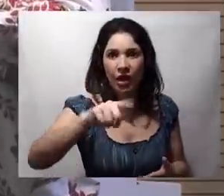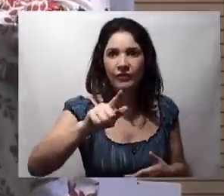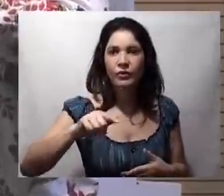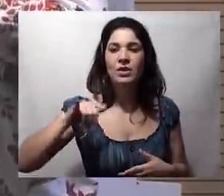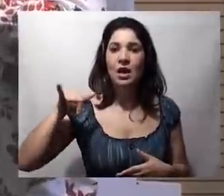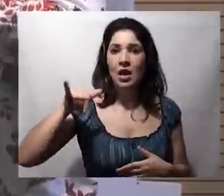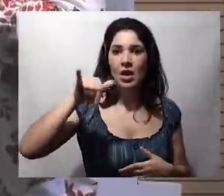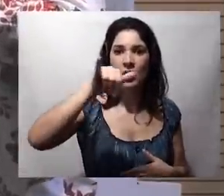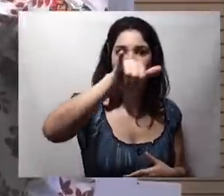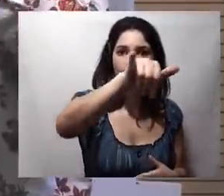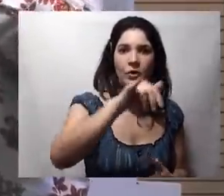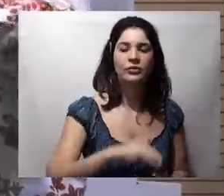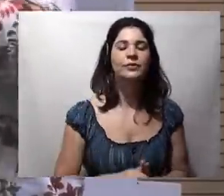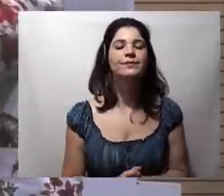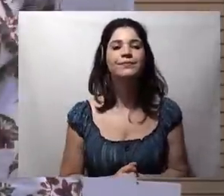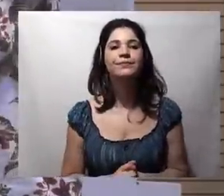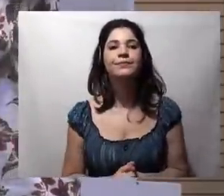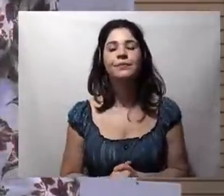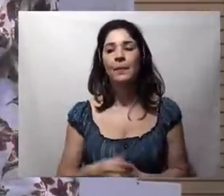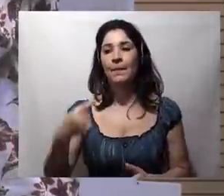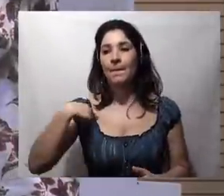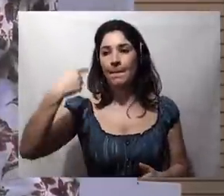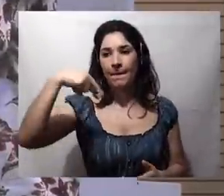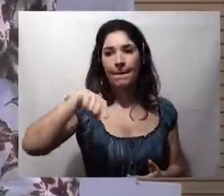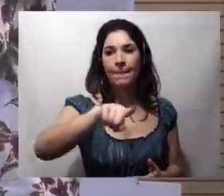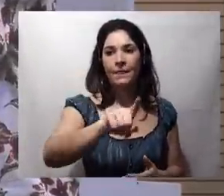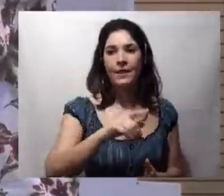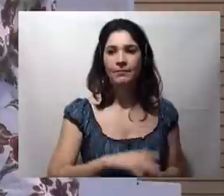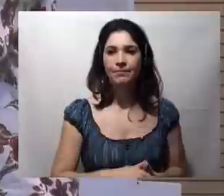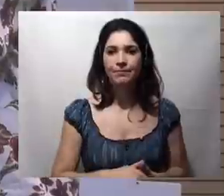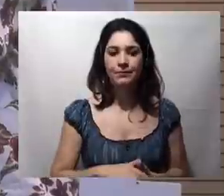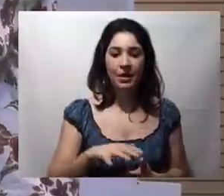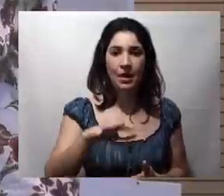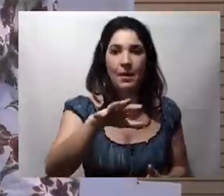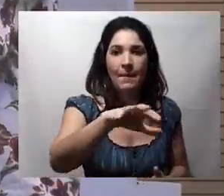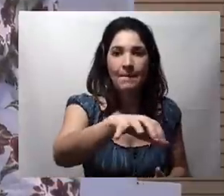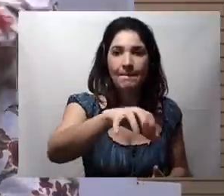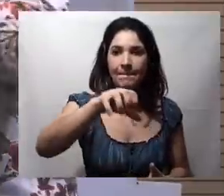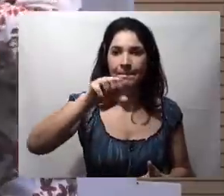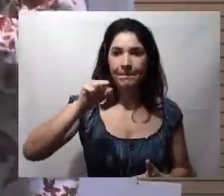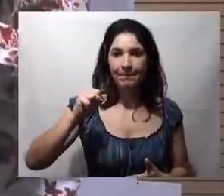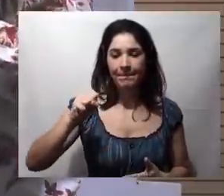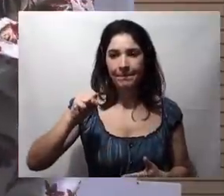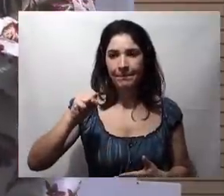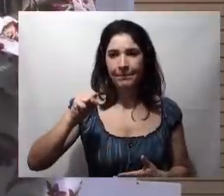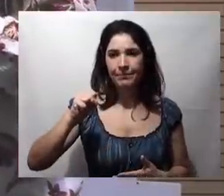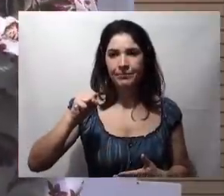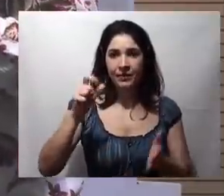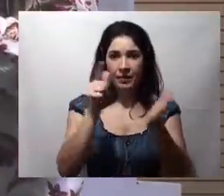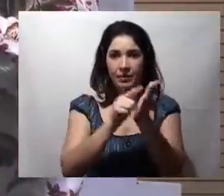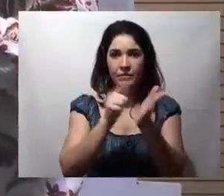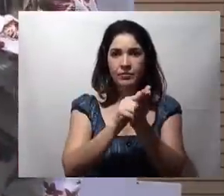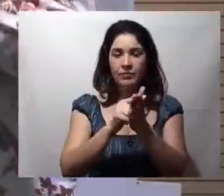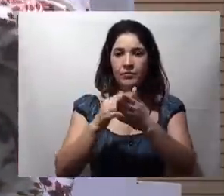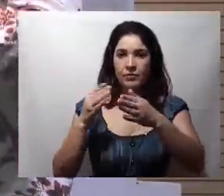aeroporto e fui pegar meu embarque